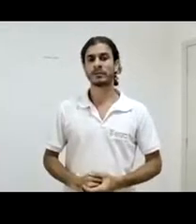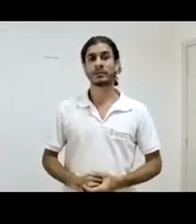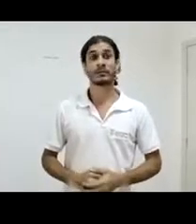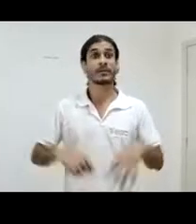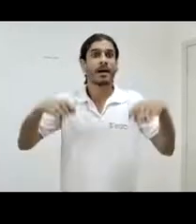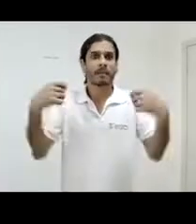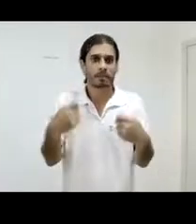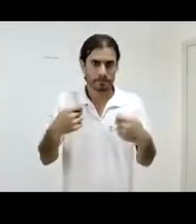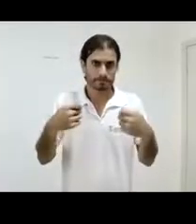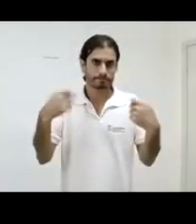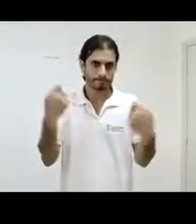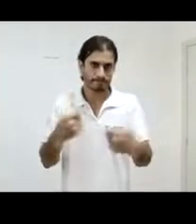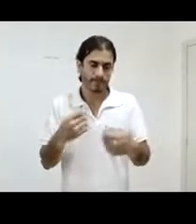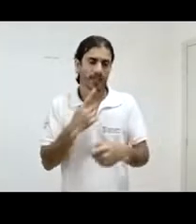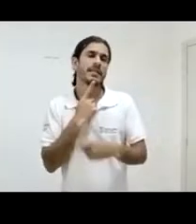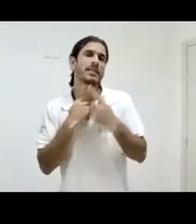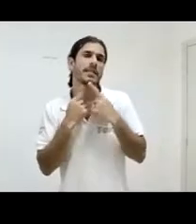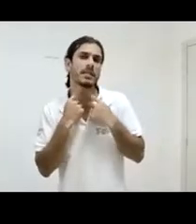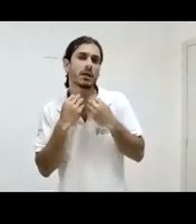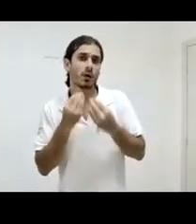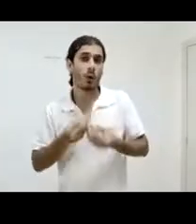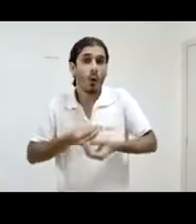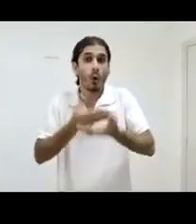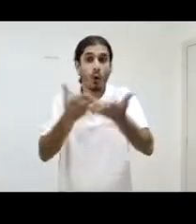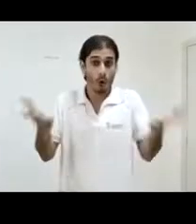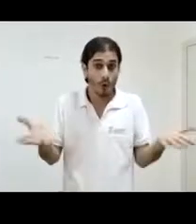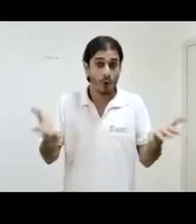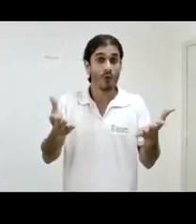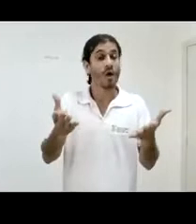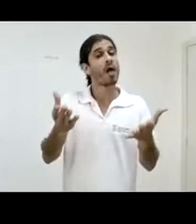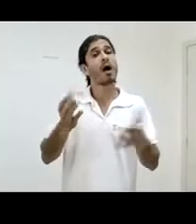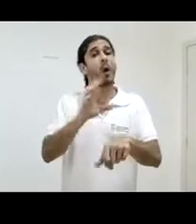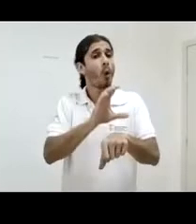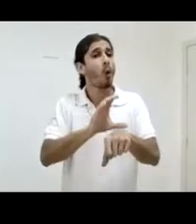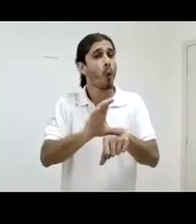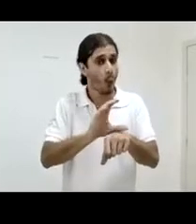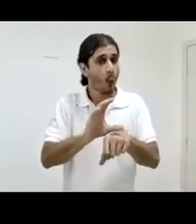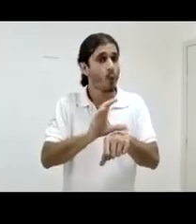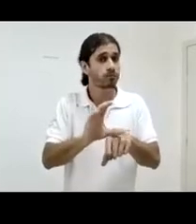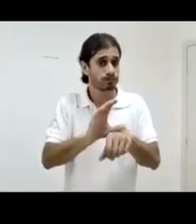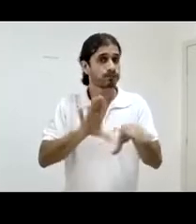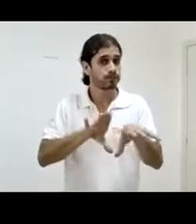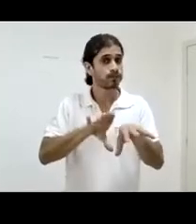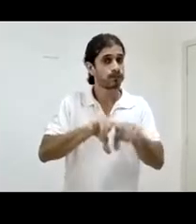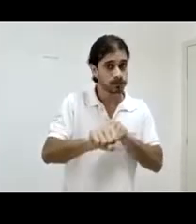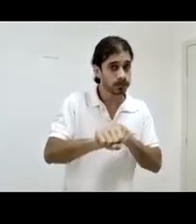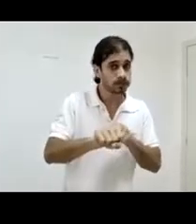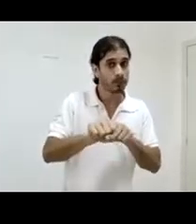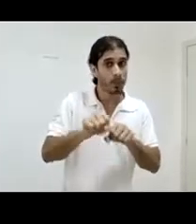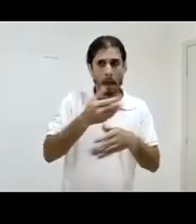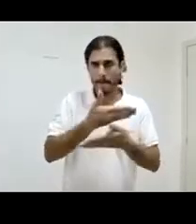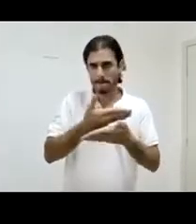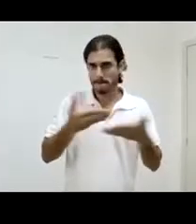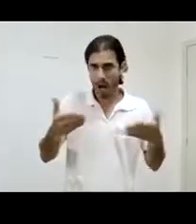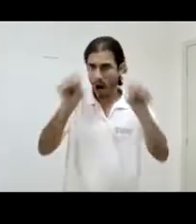de formação aos servidores, né, na modalidade à distância, no formato MOOC, né,